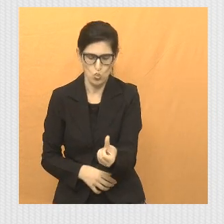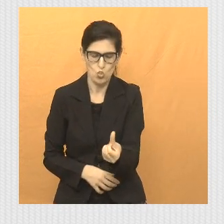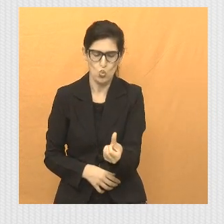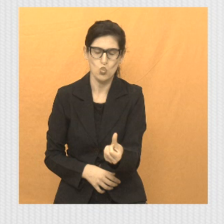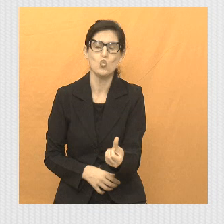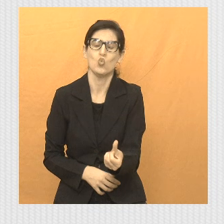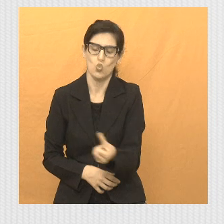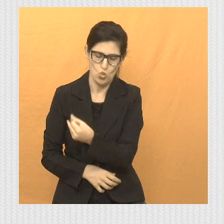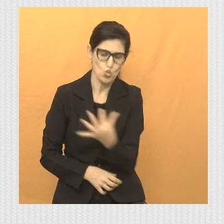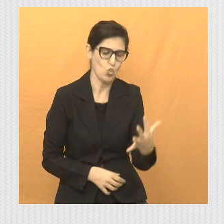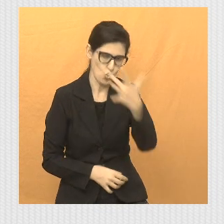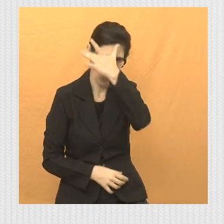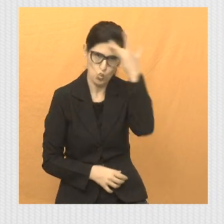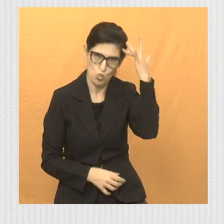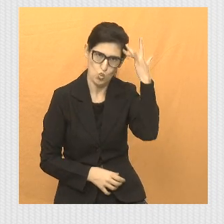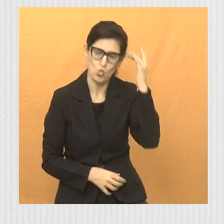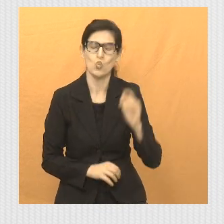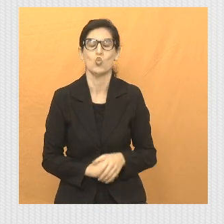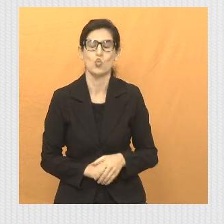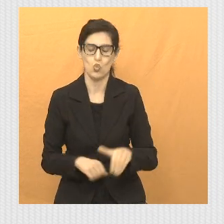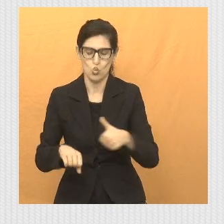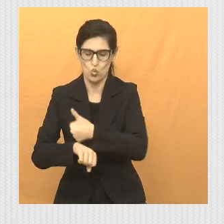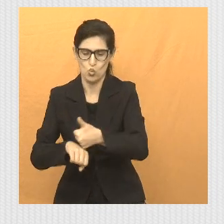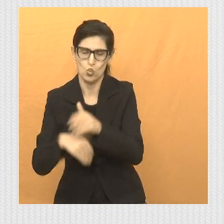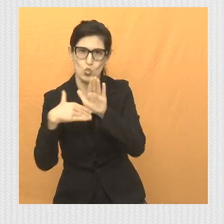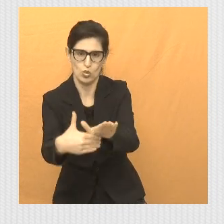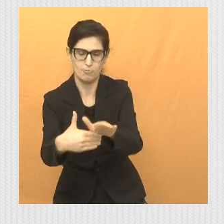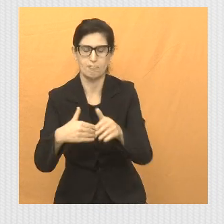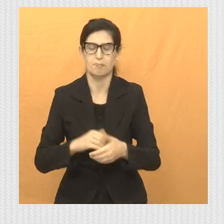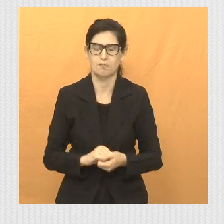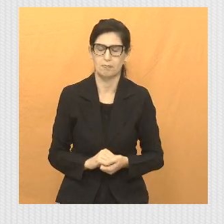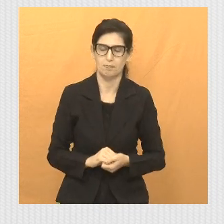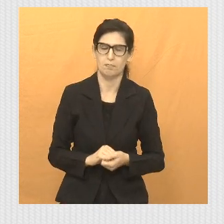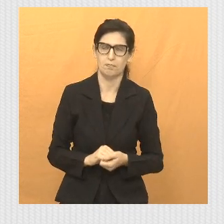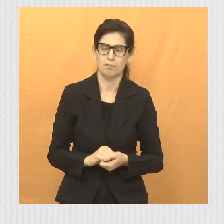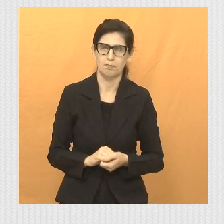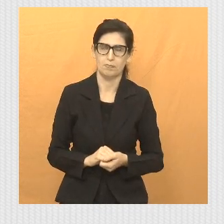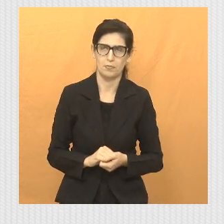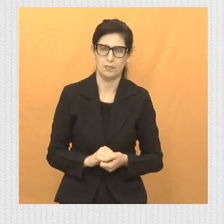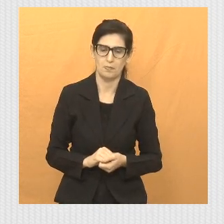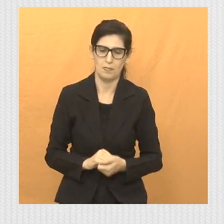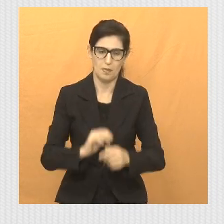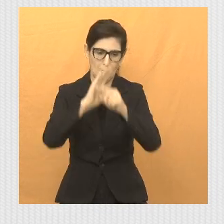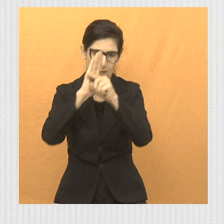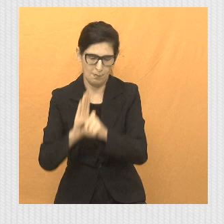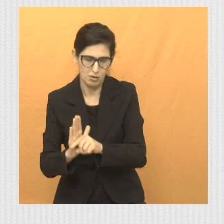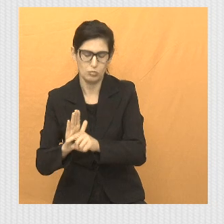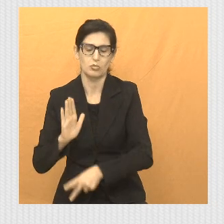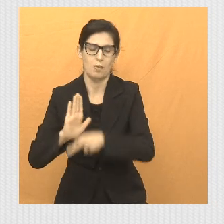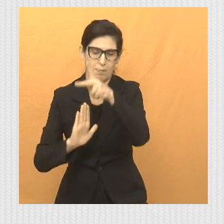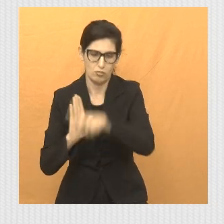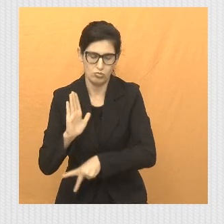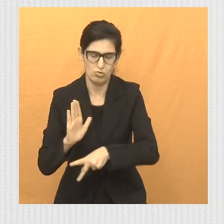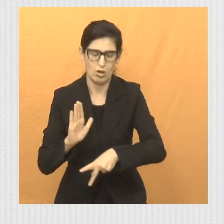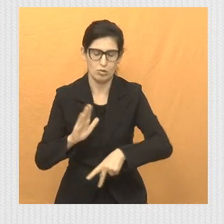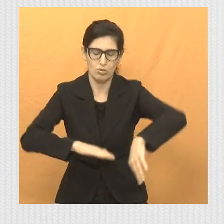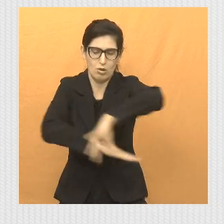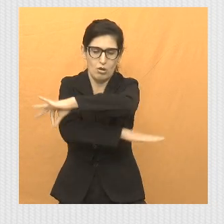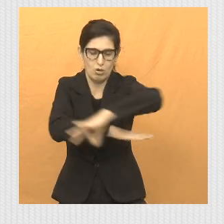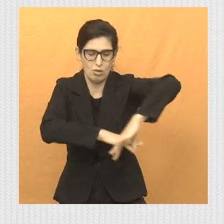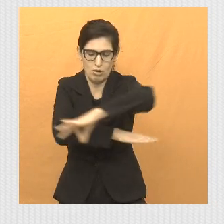atendimentos realizados. Tivemos uma redução na análise de projetos arquitetônicos em função